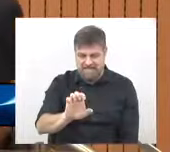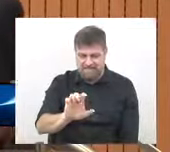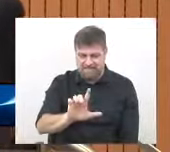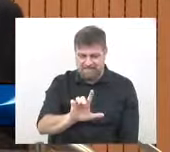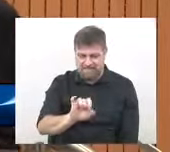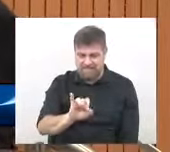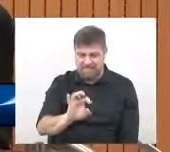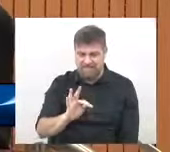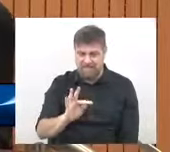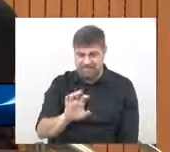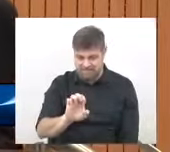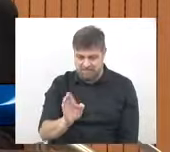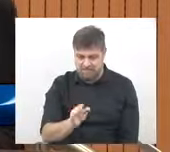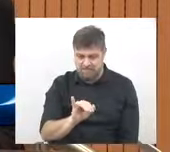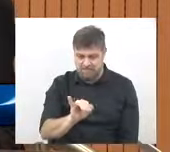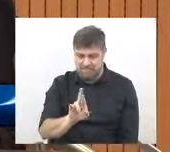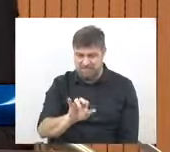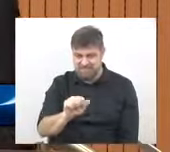tem massa para tampar.